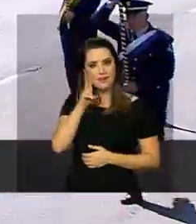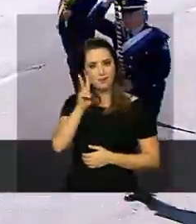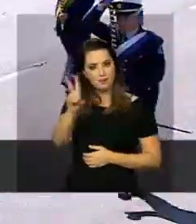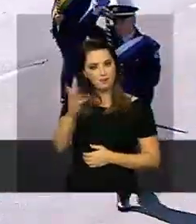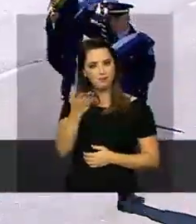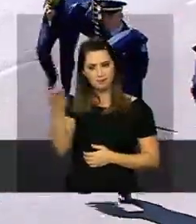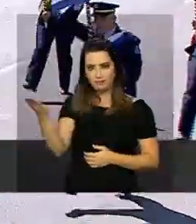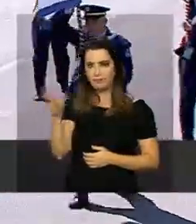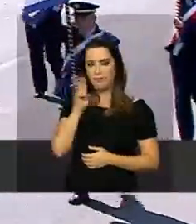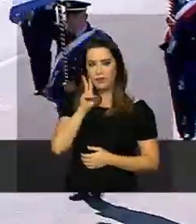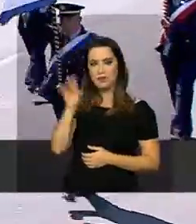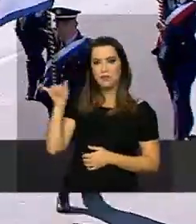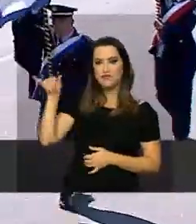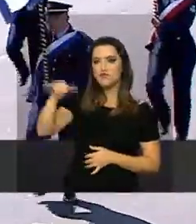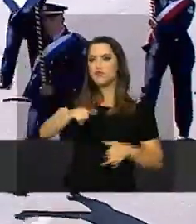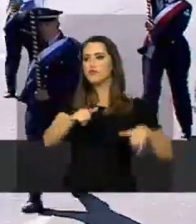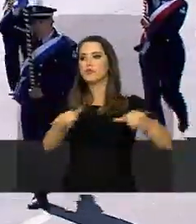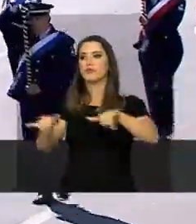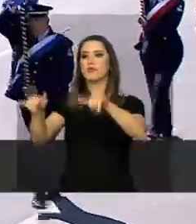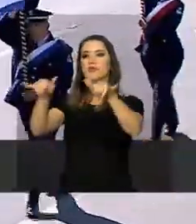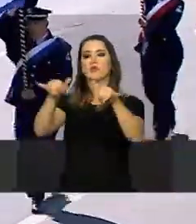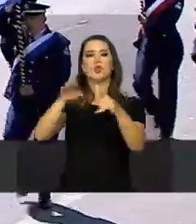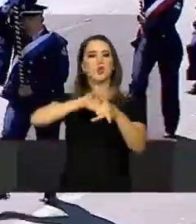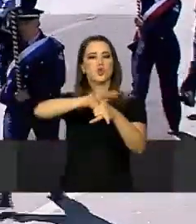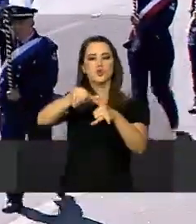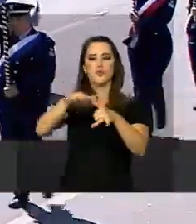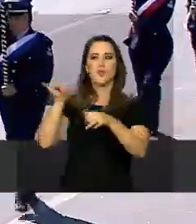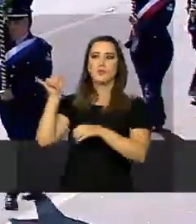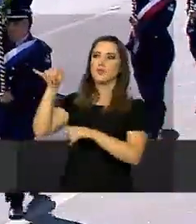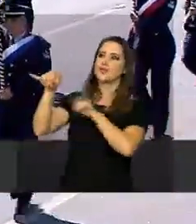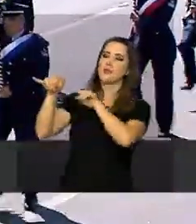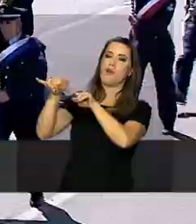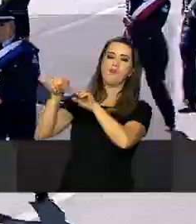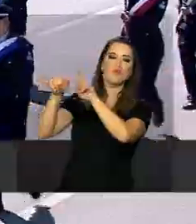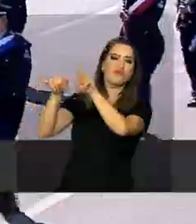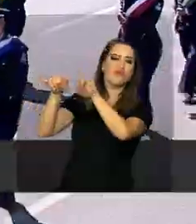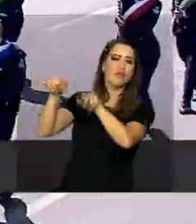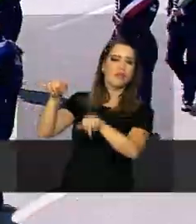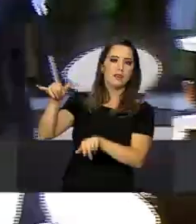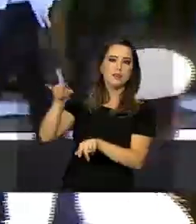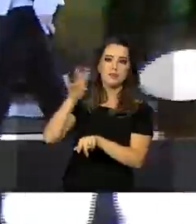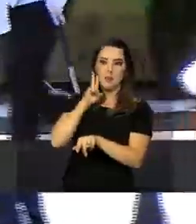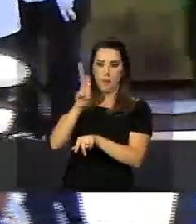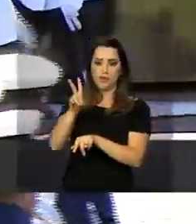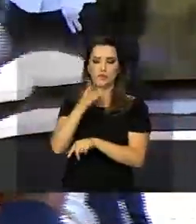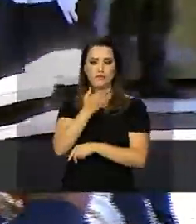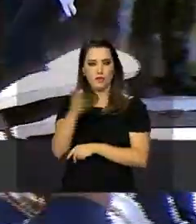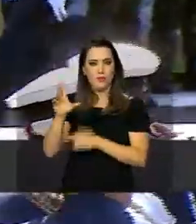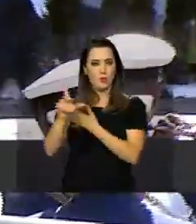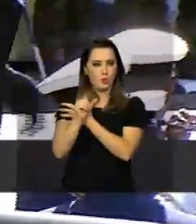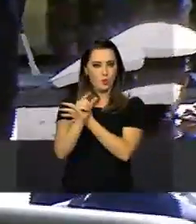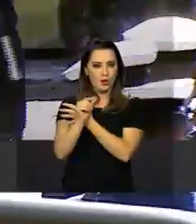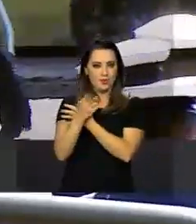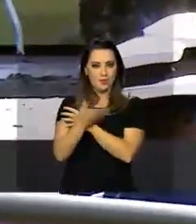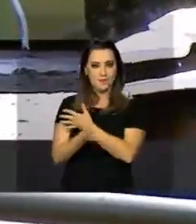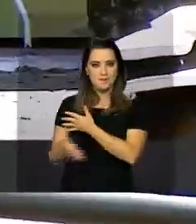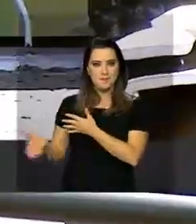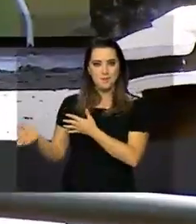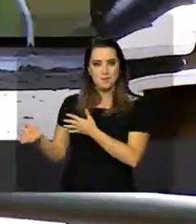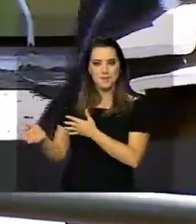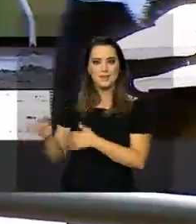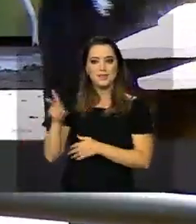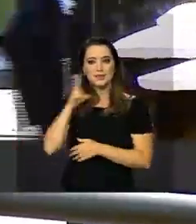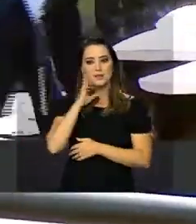como a João Rocha mencionou aqui, o Hércules, o Super Tucano, vai lá no Twitter da NBR, hein? @TVNBR, vai saber